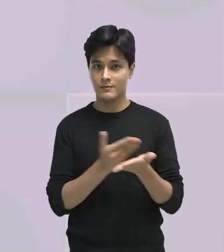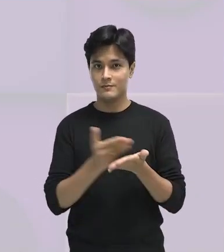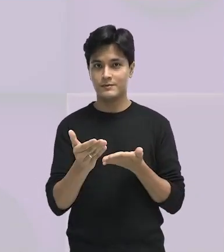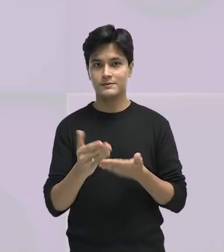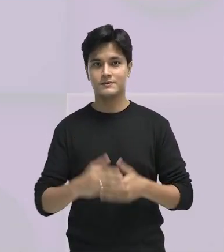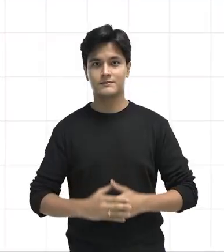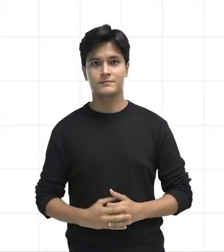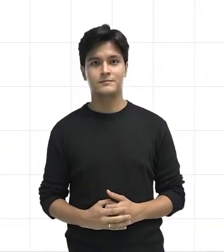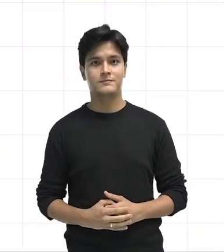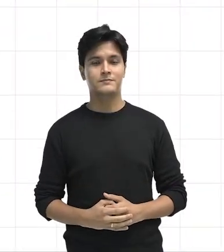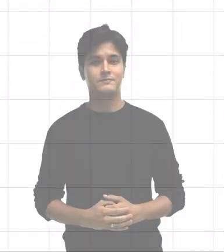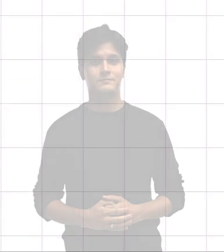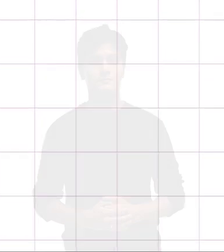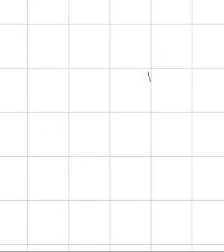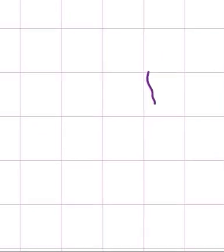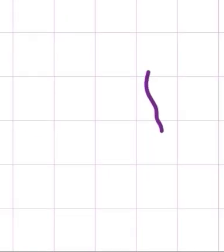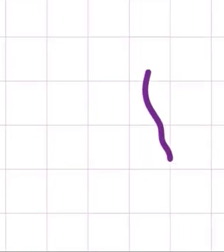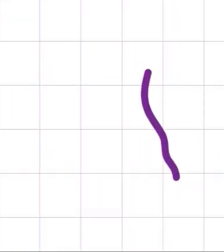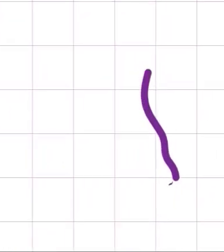ele.